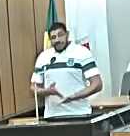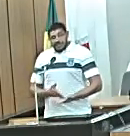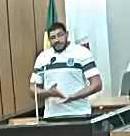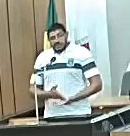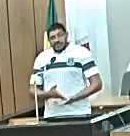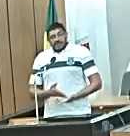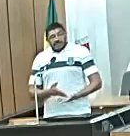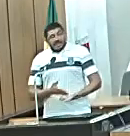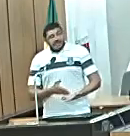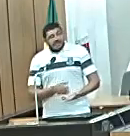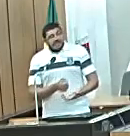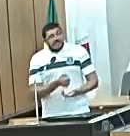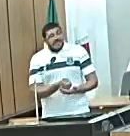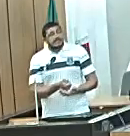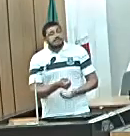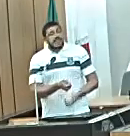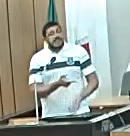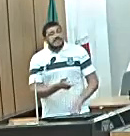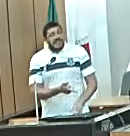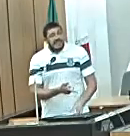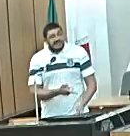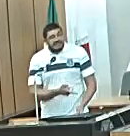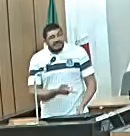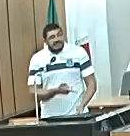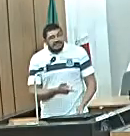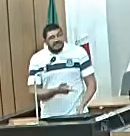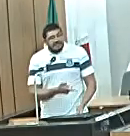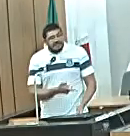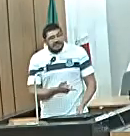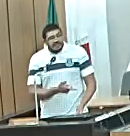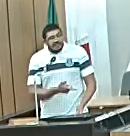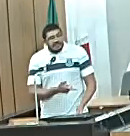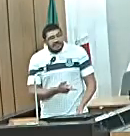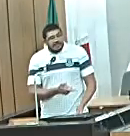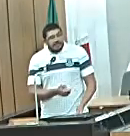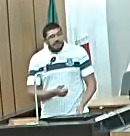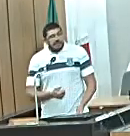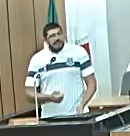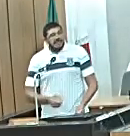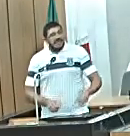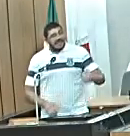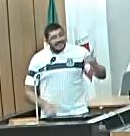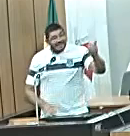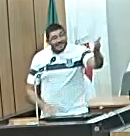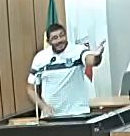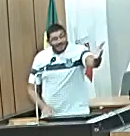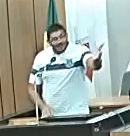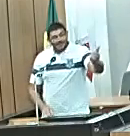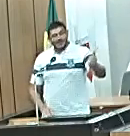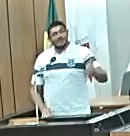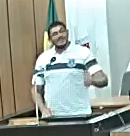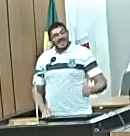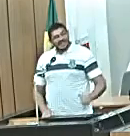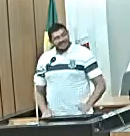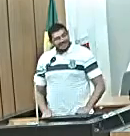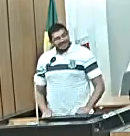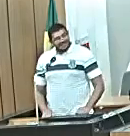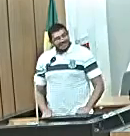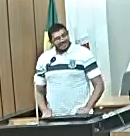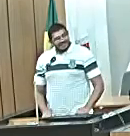benefícios na hora de respeitar o nosso plano de carreira nós não somos